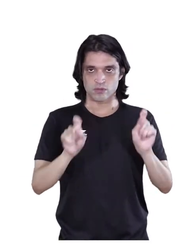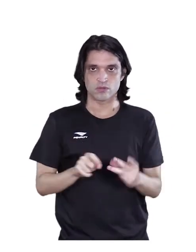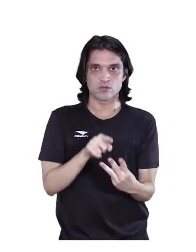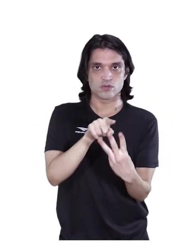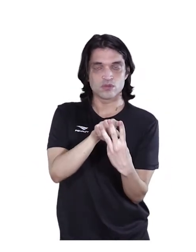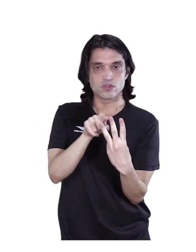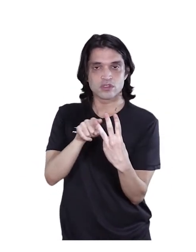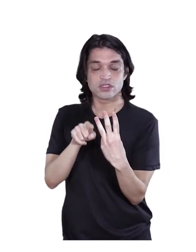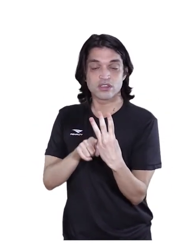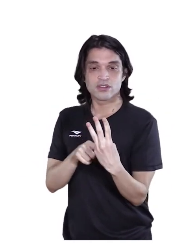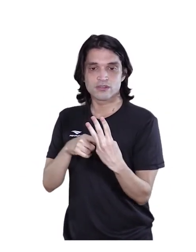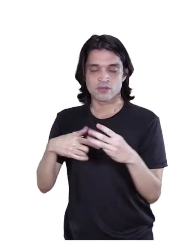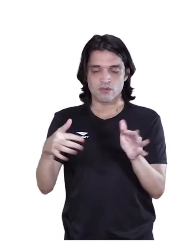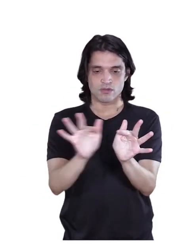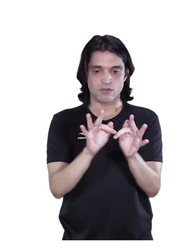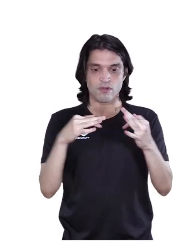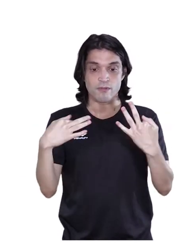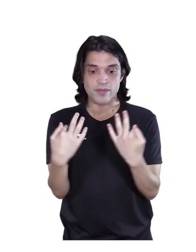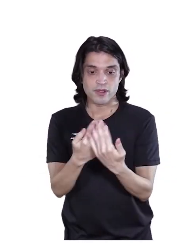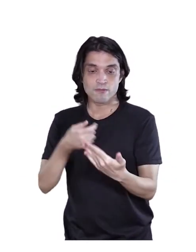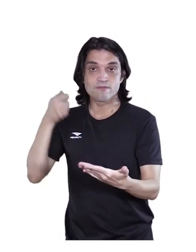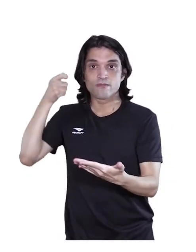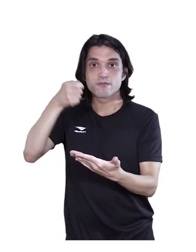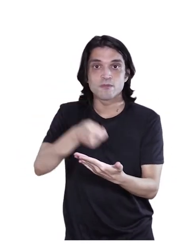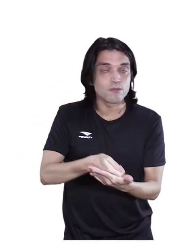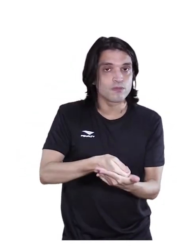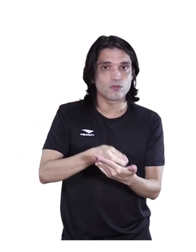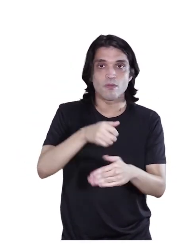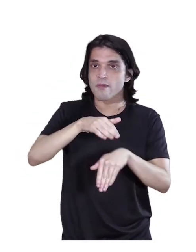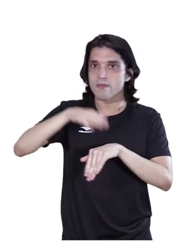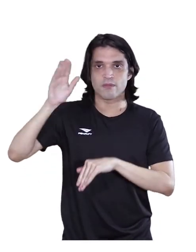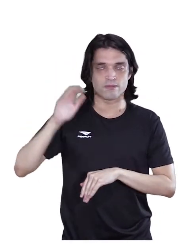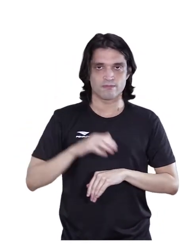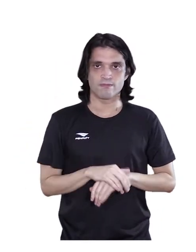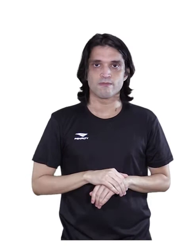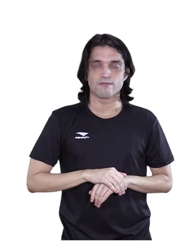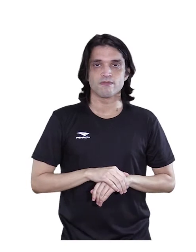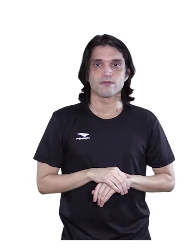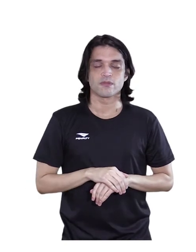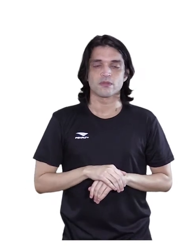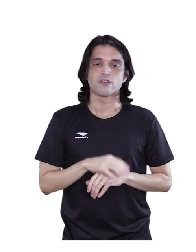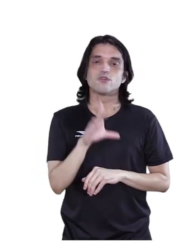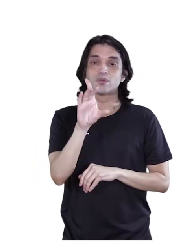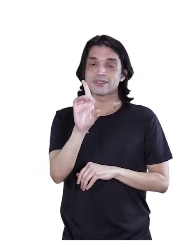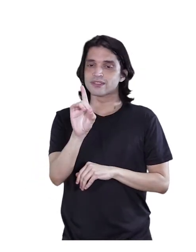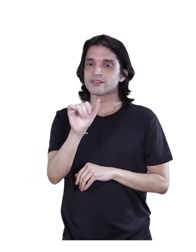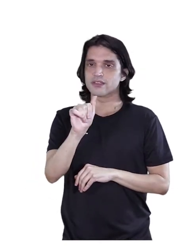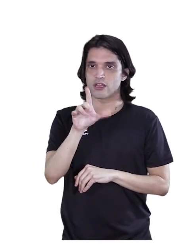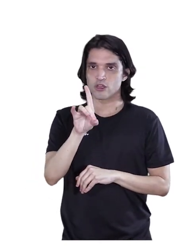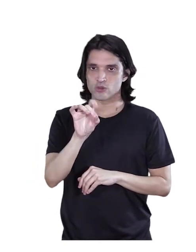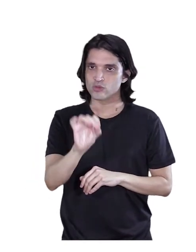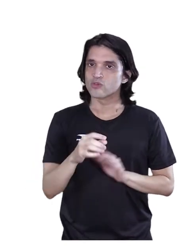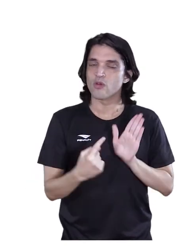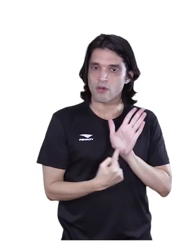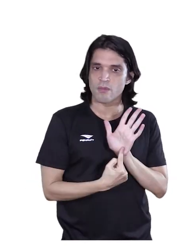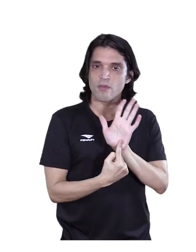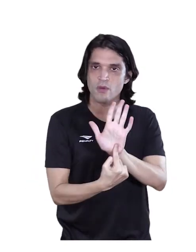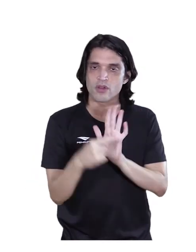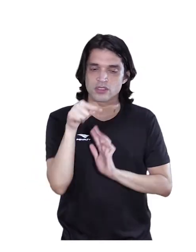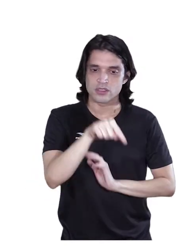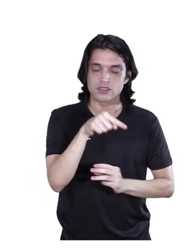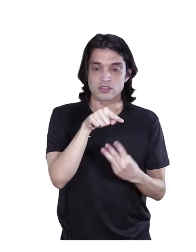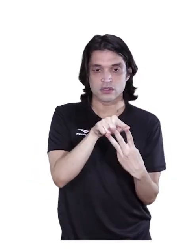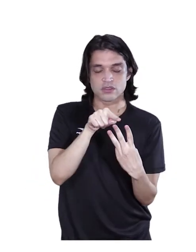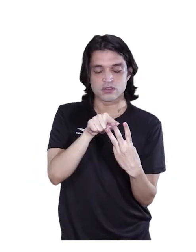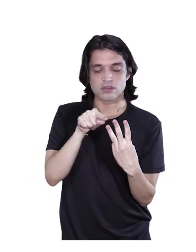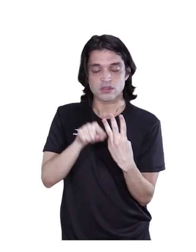adquiridos pelas famílias brasileiras. Esses dados mostram que boa parte desses bens de consumo está